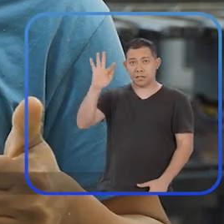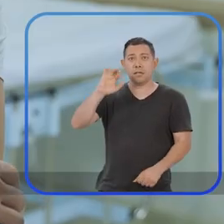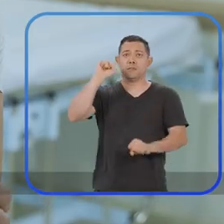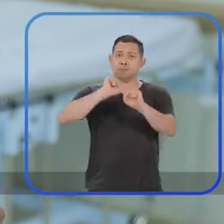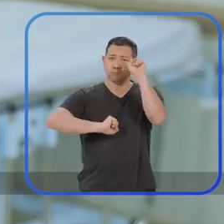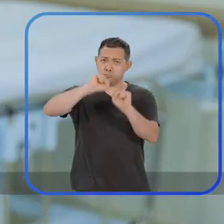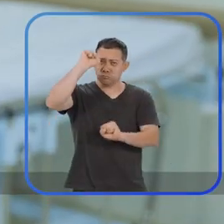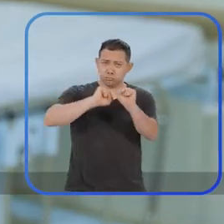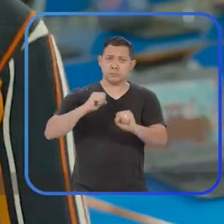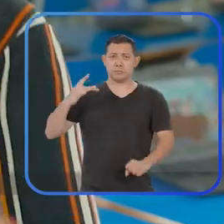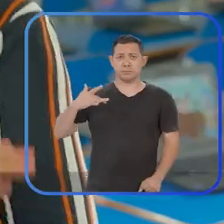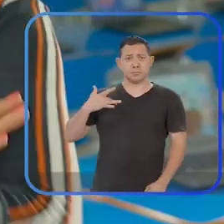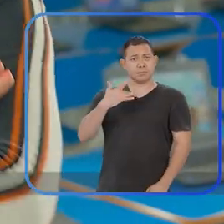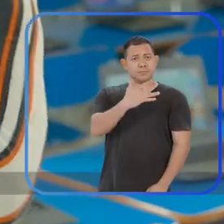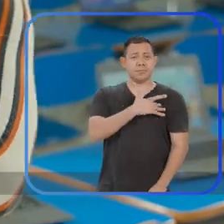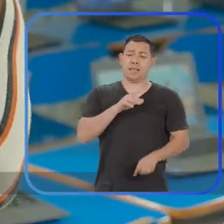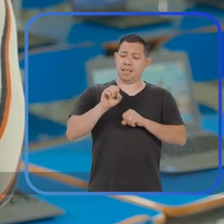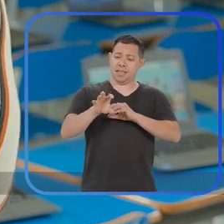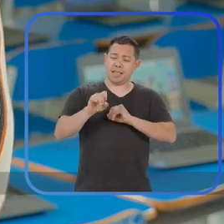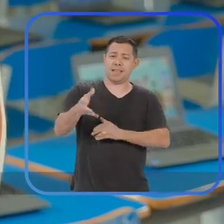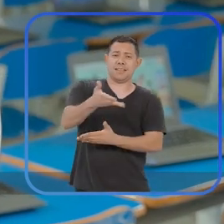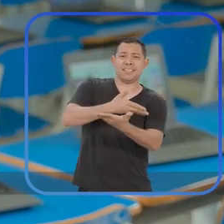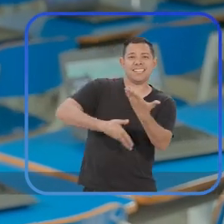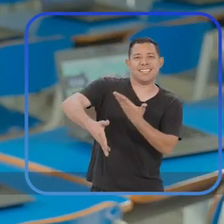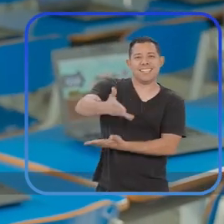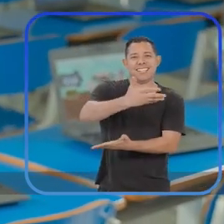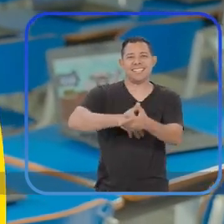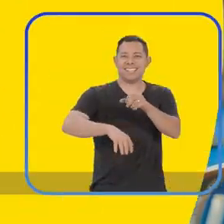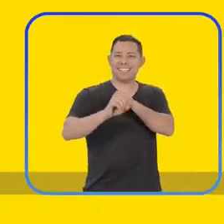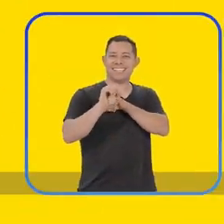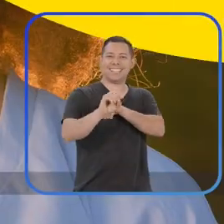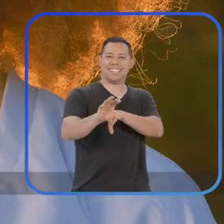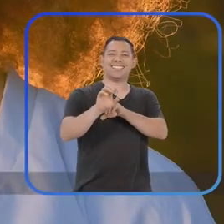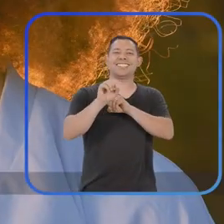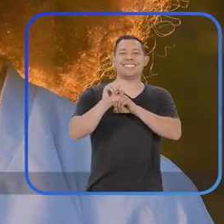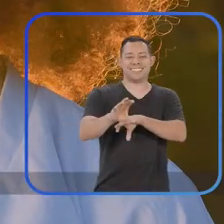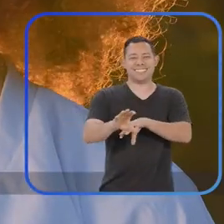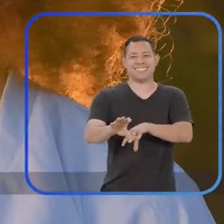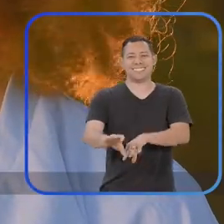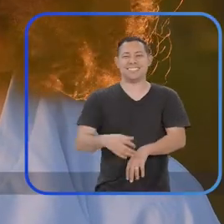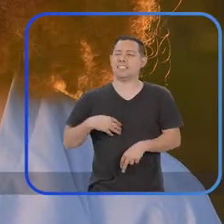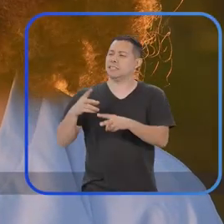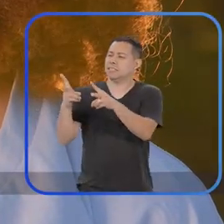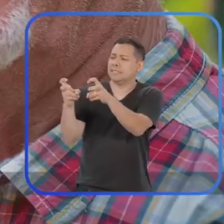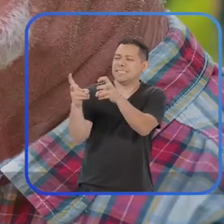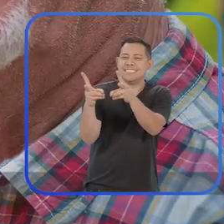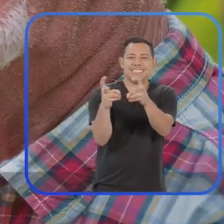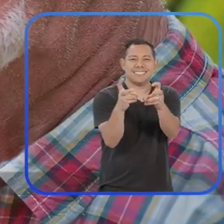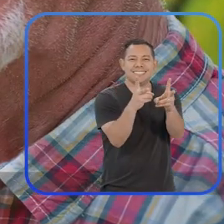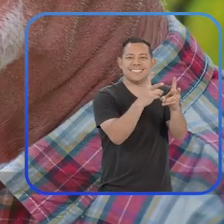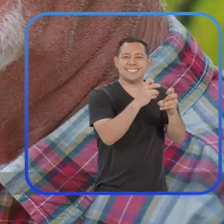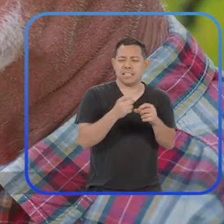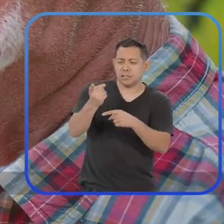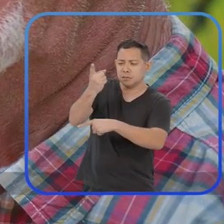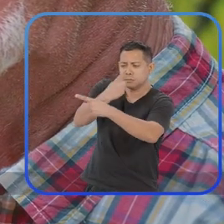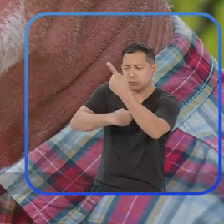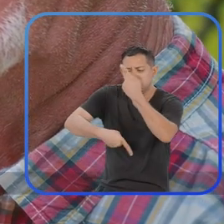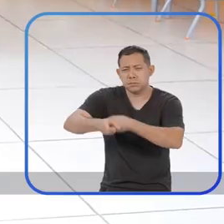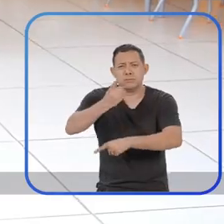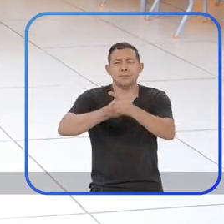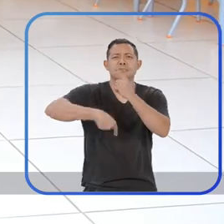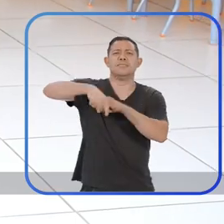indústria, saúde e educação. Olhou pro lado, viu como evoluiu.